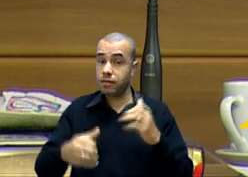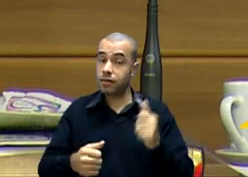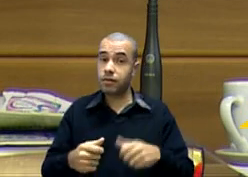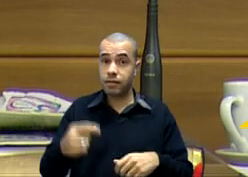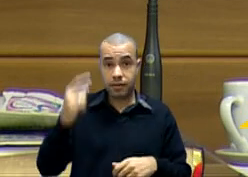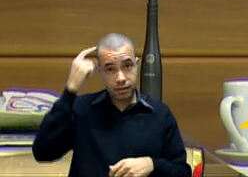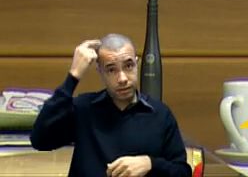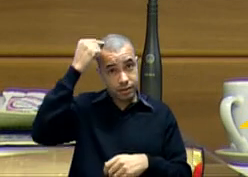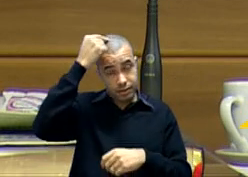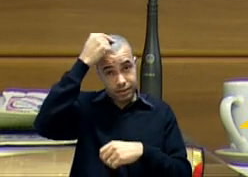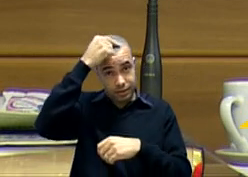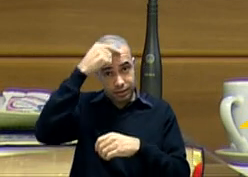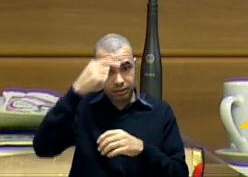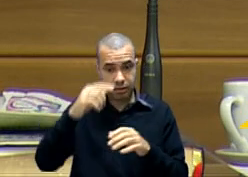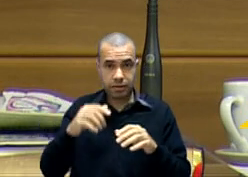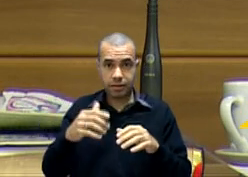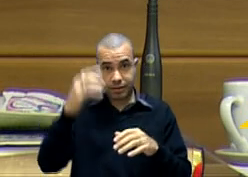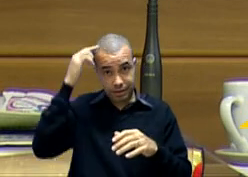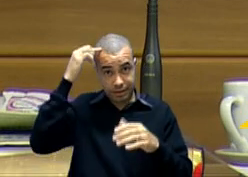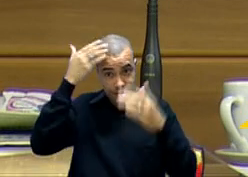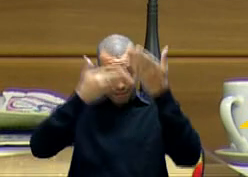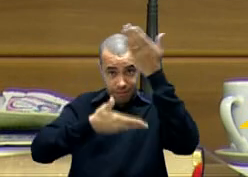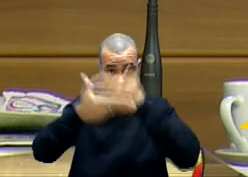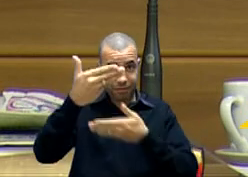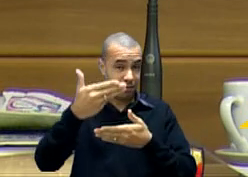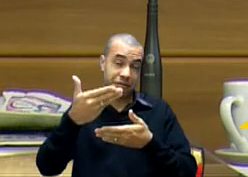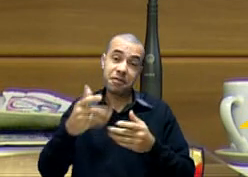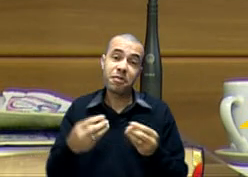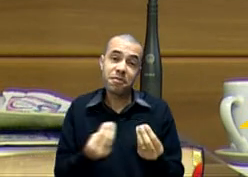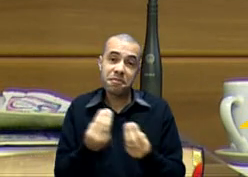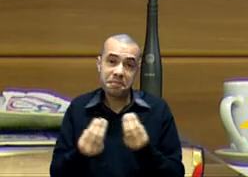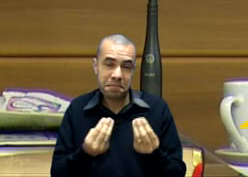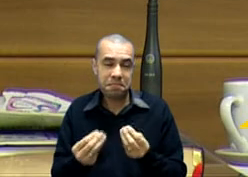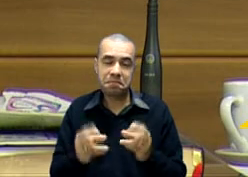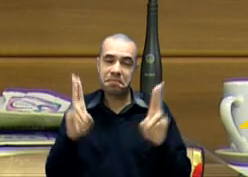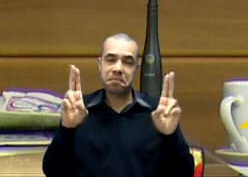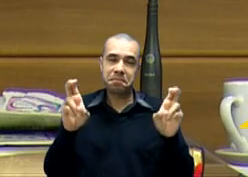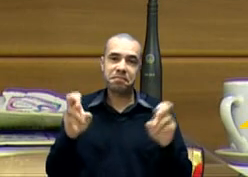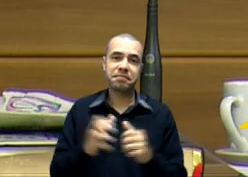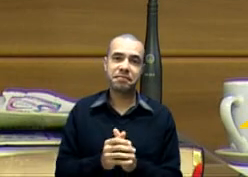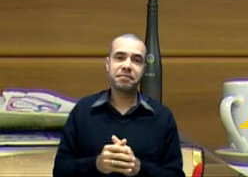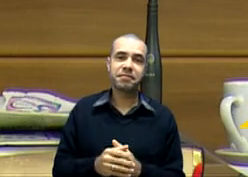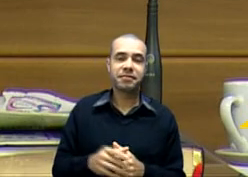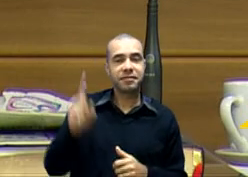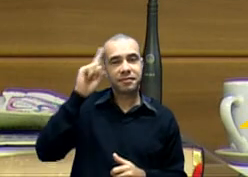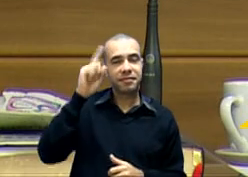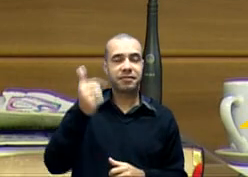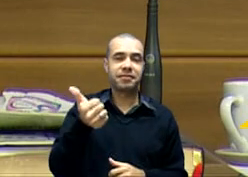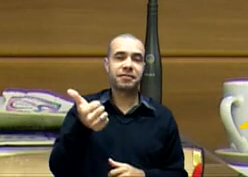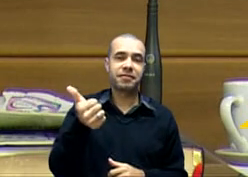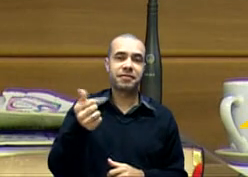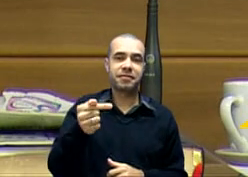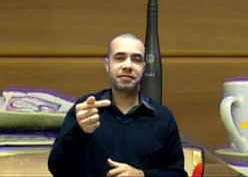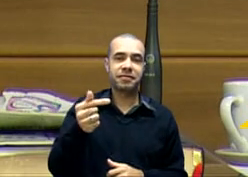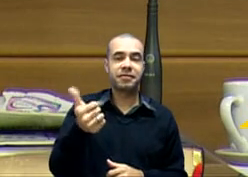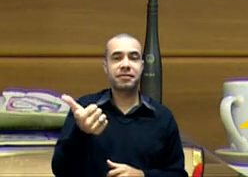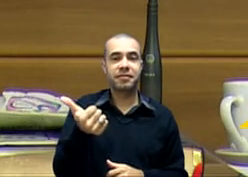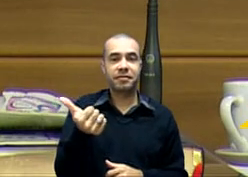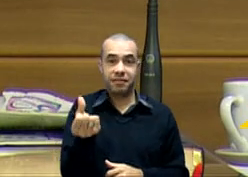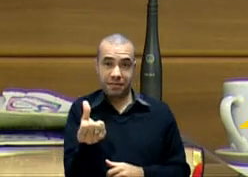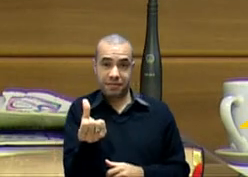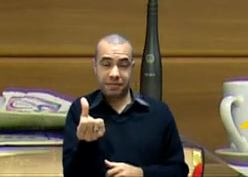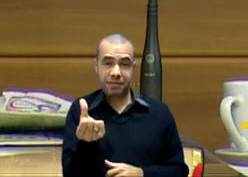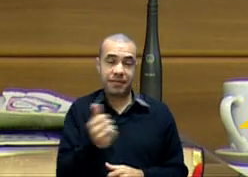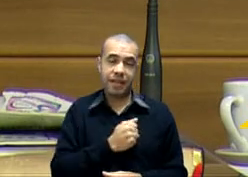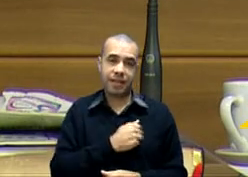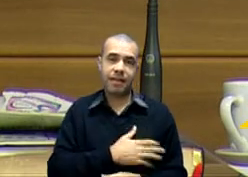dermatológica do candidato a transplante capilar, fecha aspas, nos dias 16 e 17 de agosto, próximo passado, que assina o